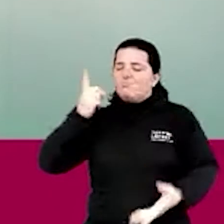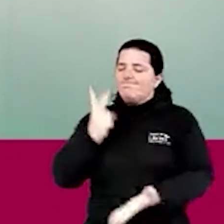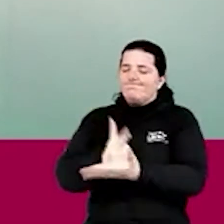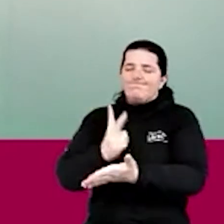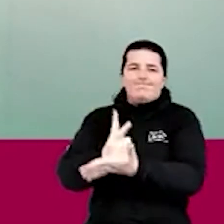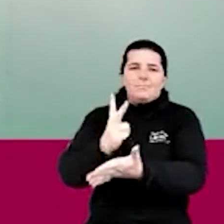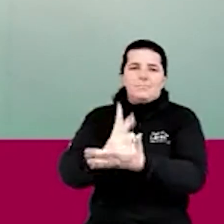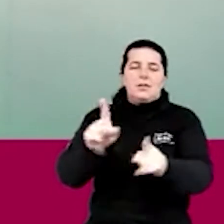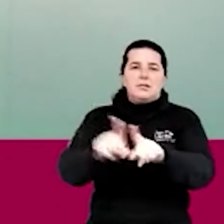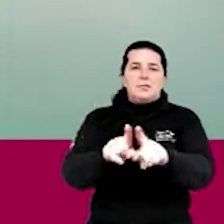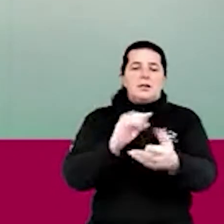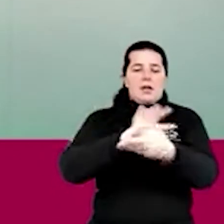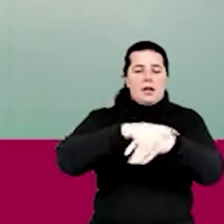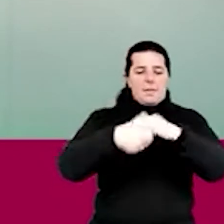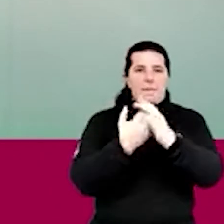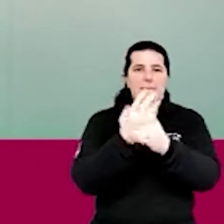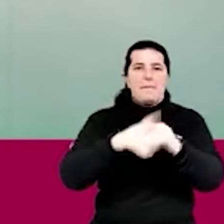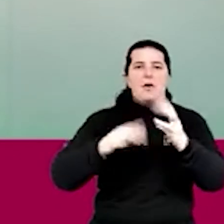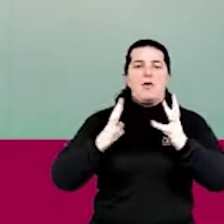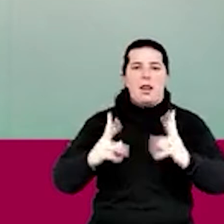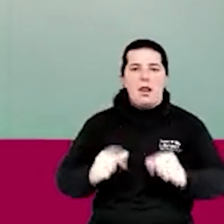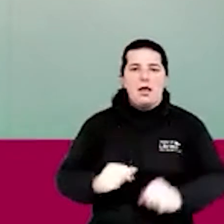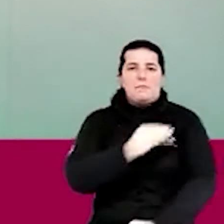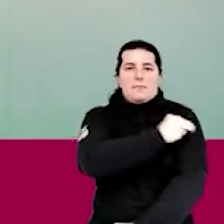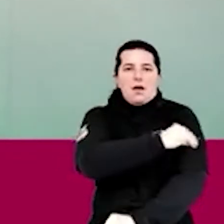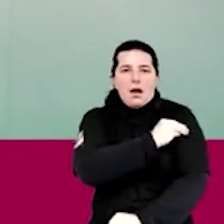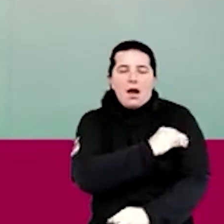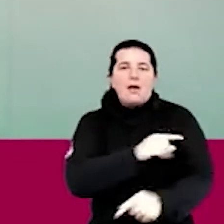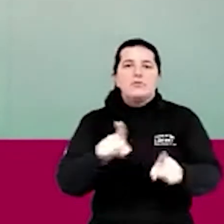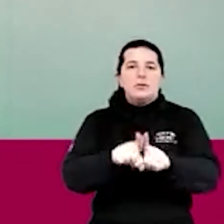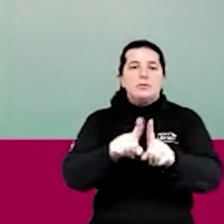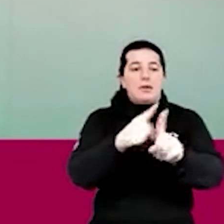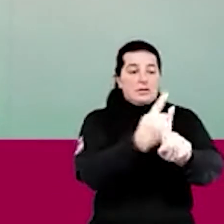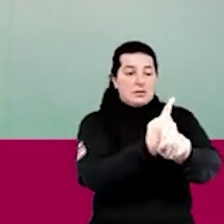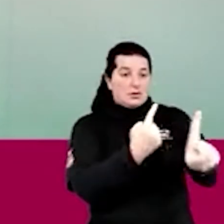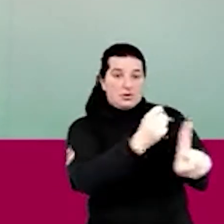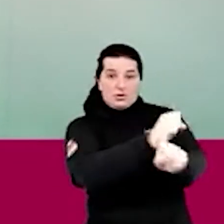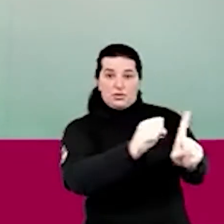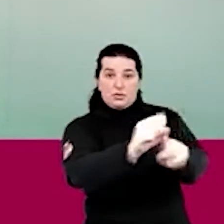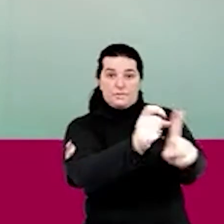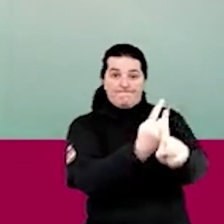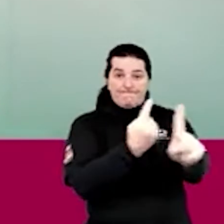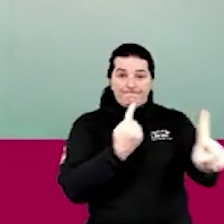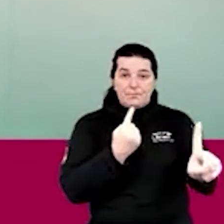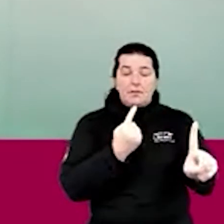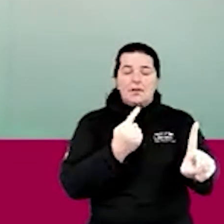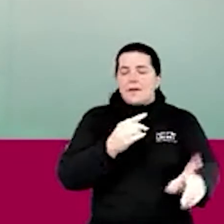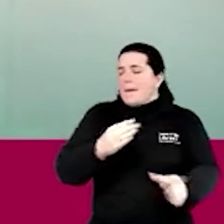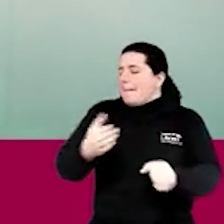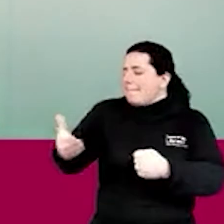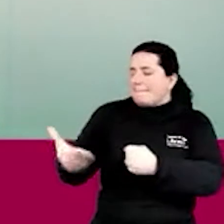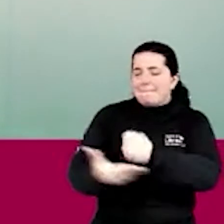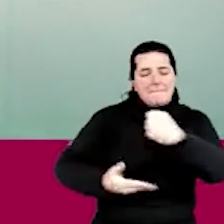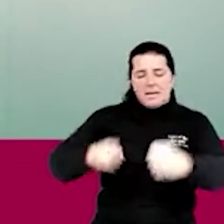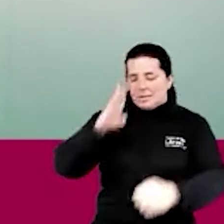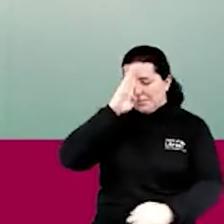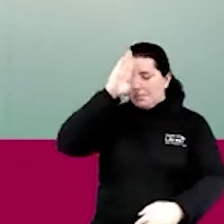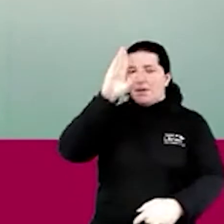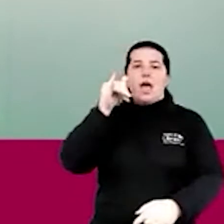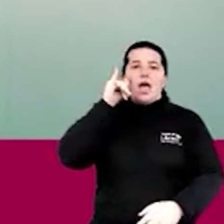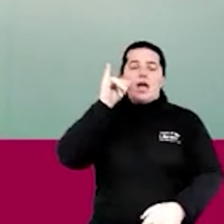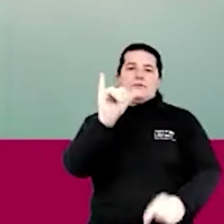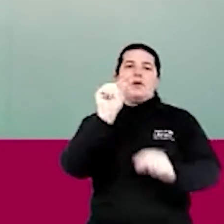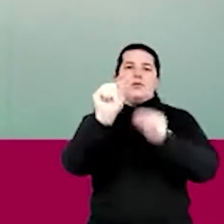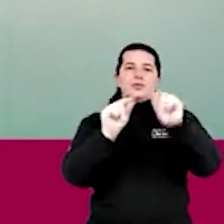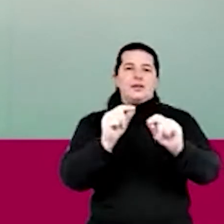das mãos e de distanciamento social são fundamentais para a gente evitar o colapso do